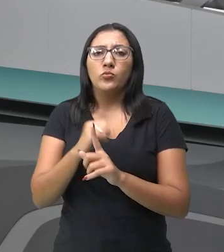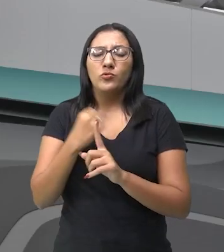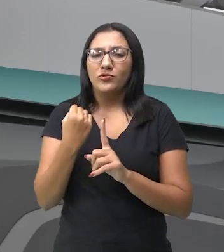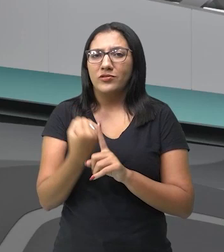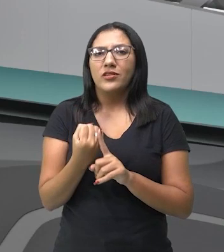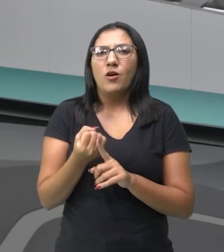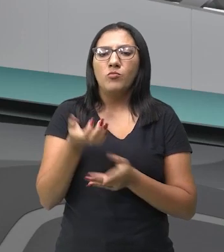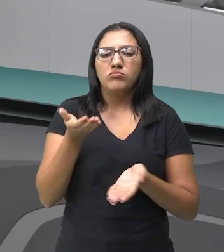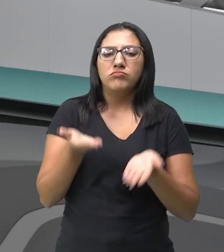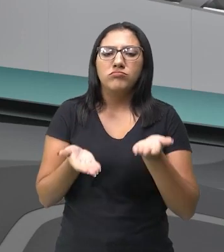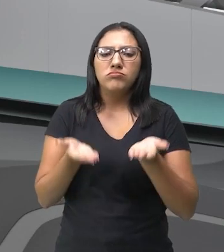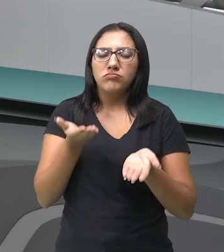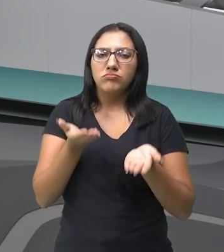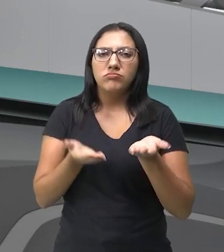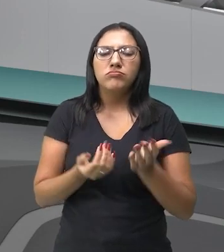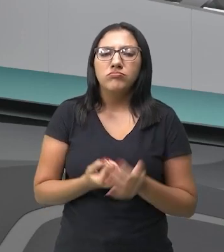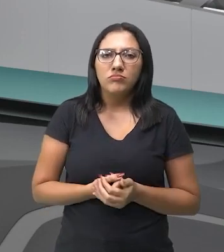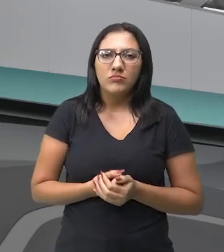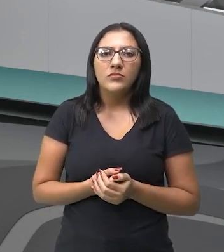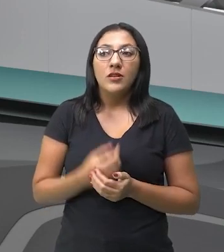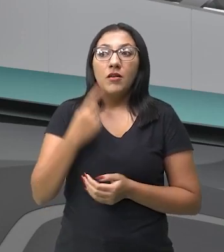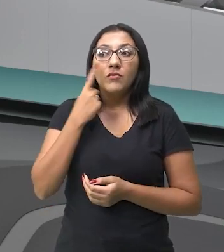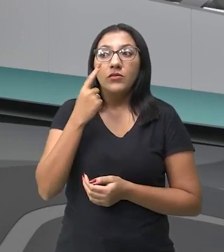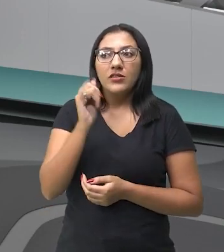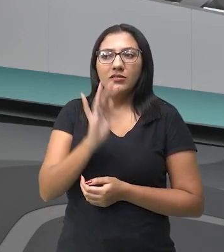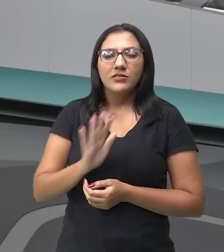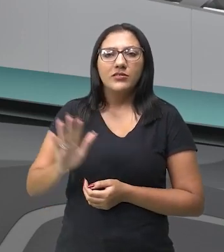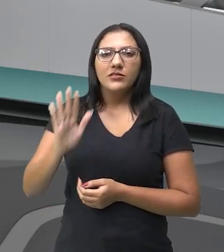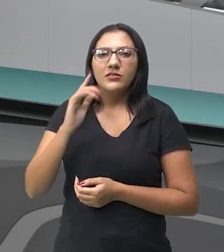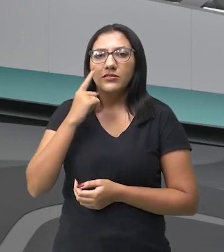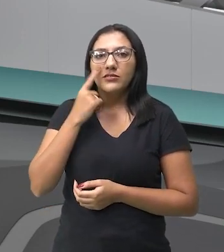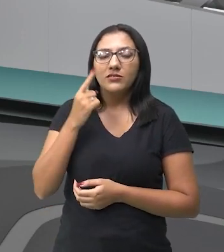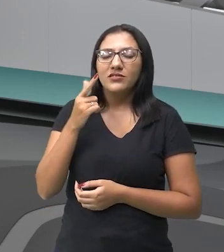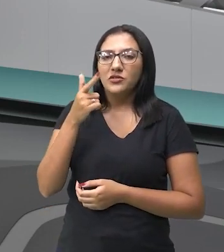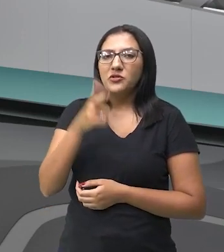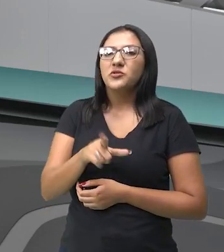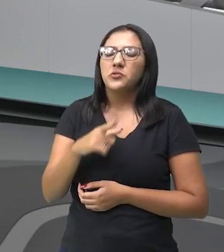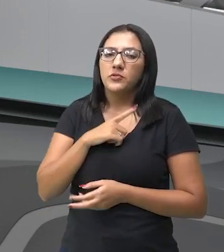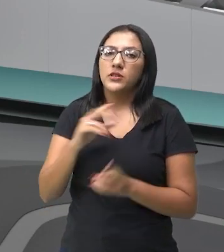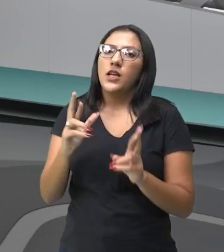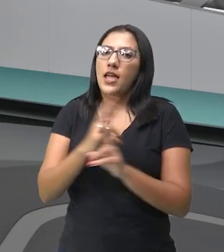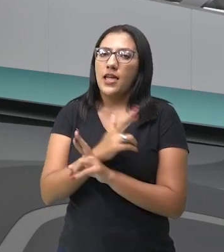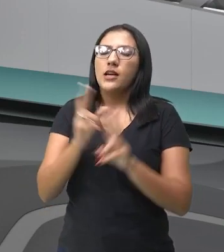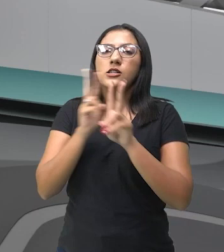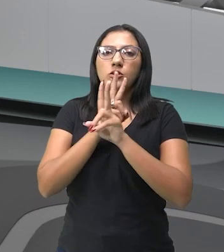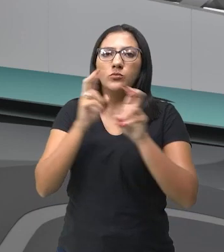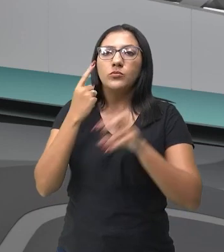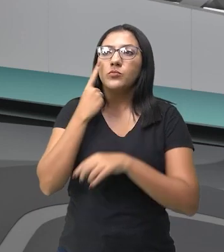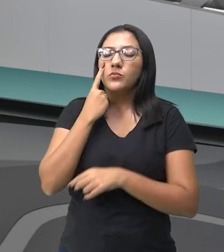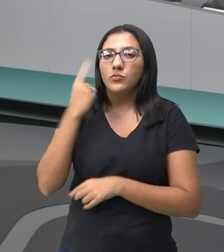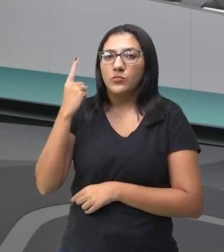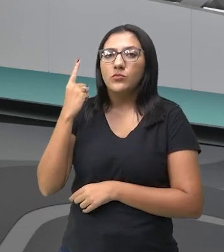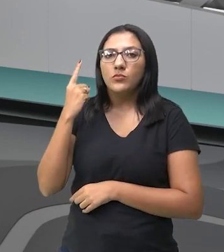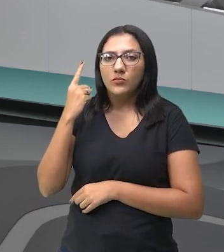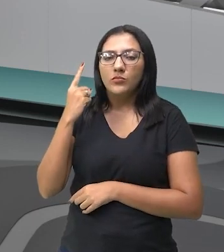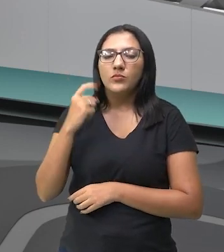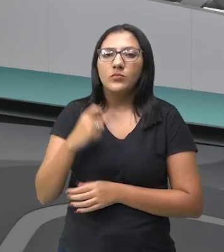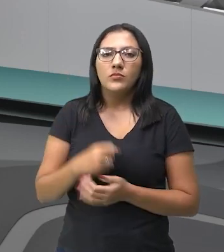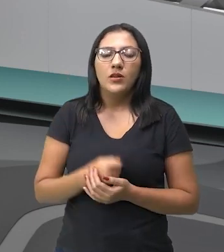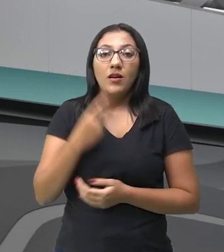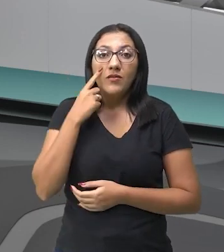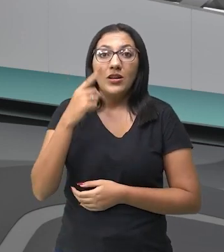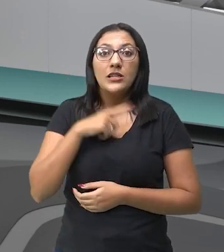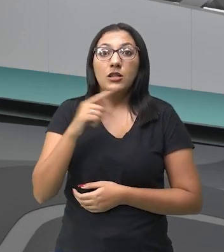observa que ele traz outra informação numérica. São menos de 69 substâncias, né, do tabaco, ao